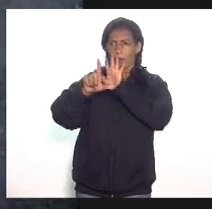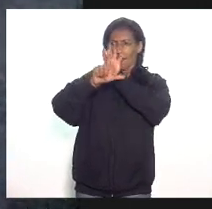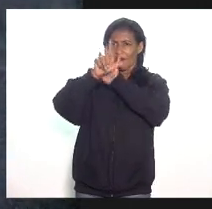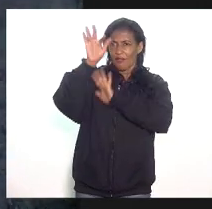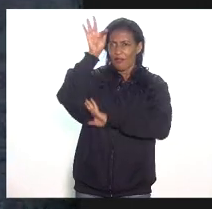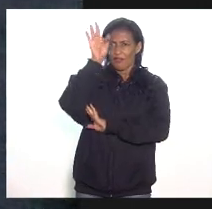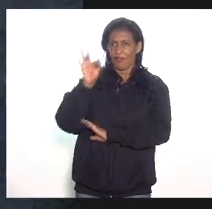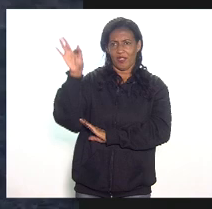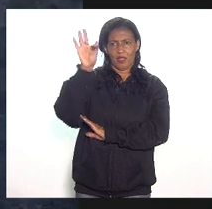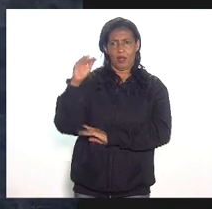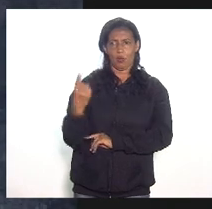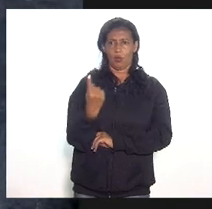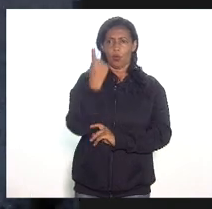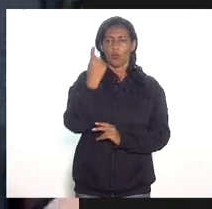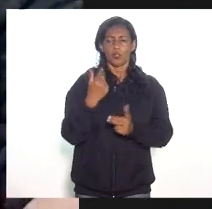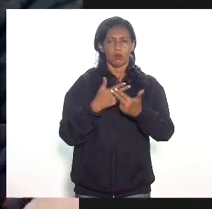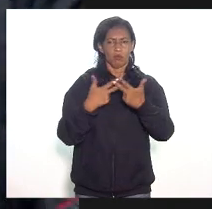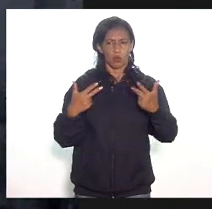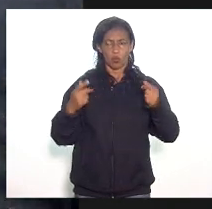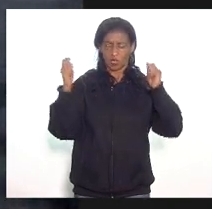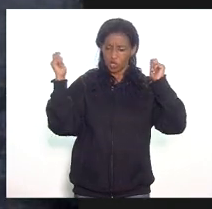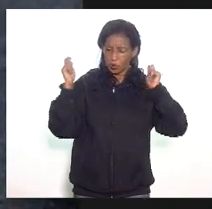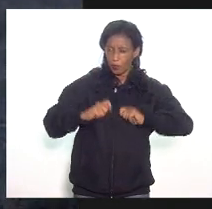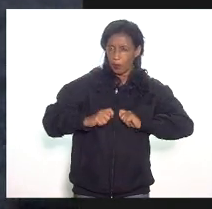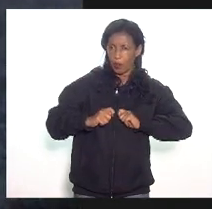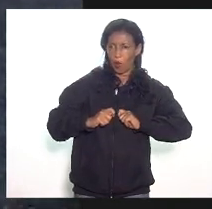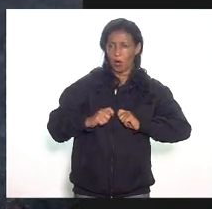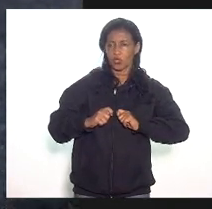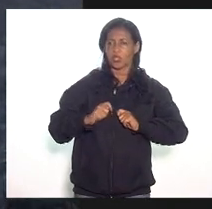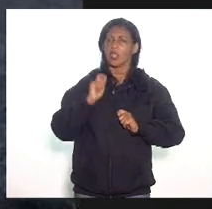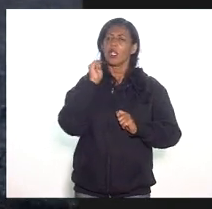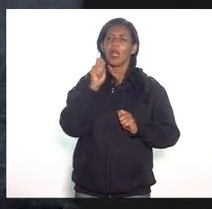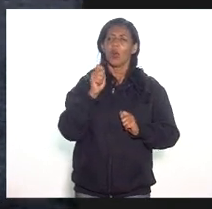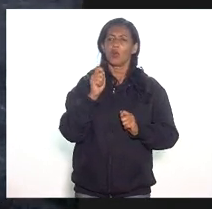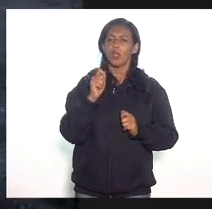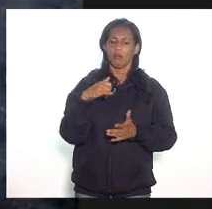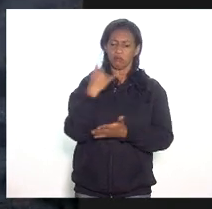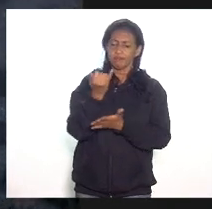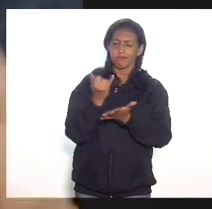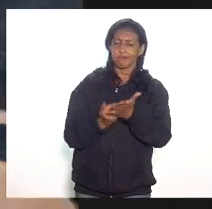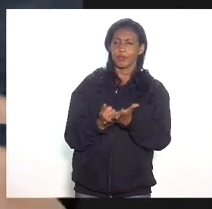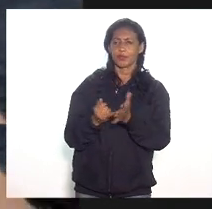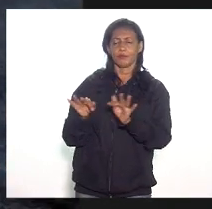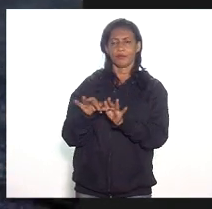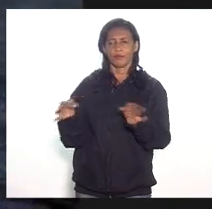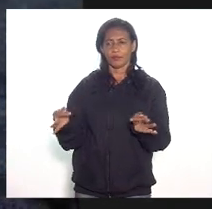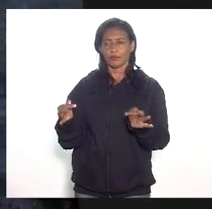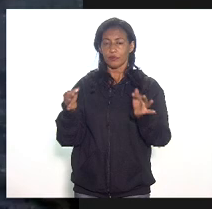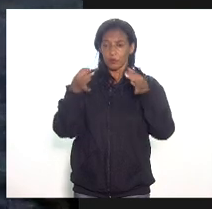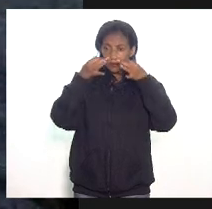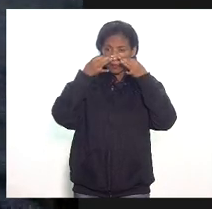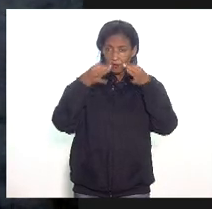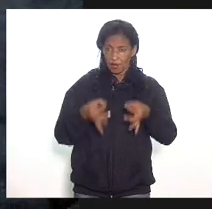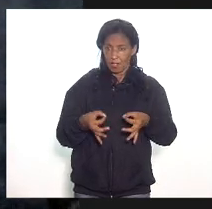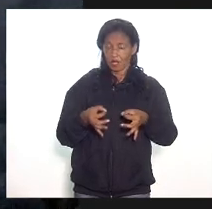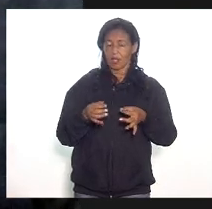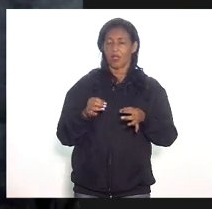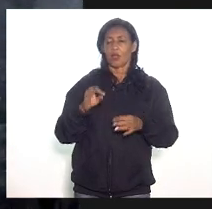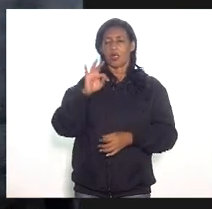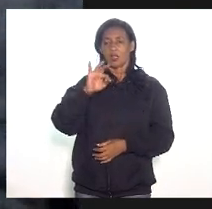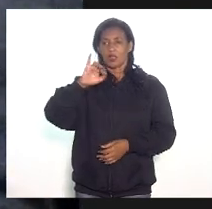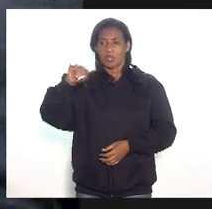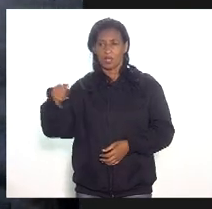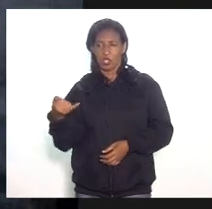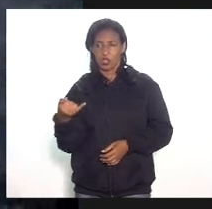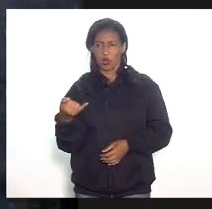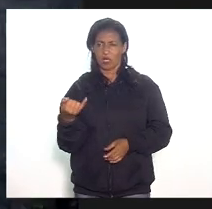A única coisa que a gente pode endereçar são taxas. Mas o que chama a atenção é que o Tribunal de Justiça ele